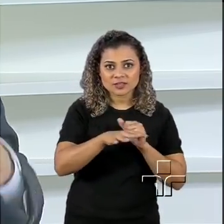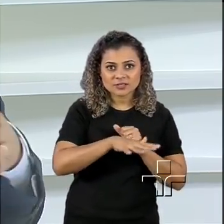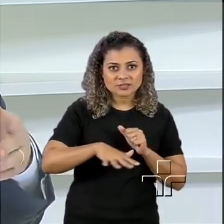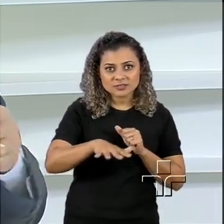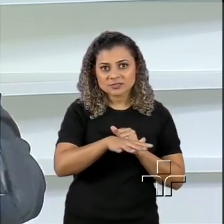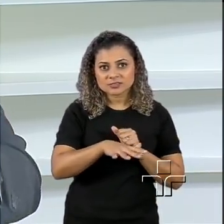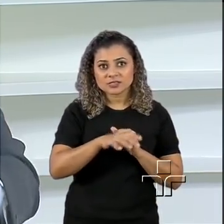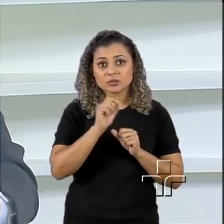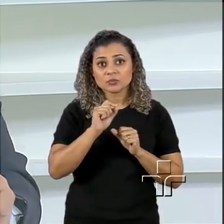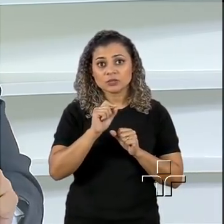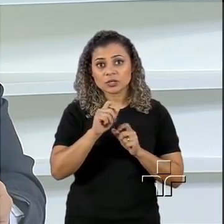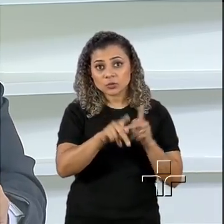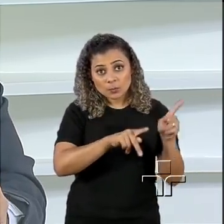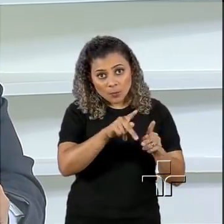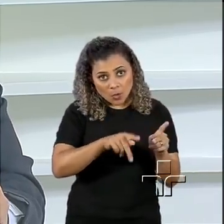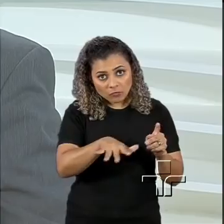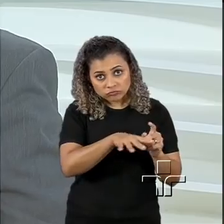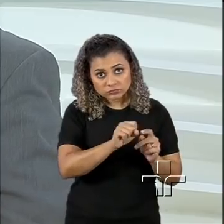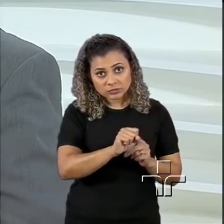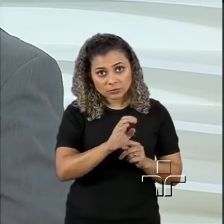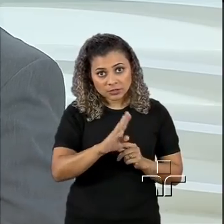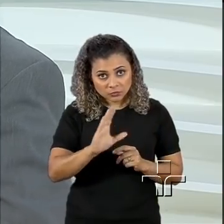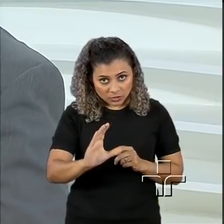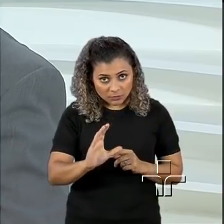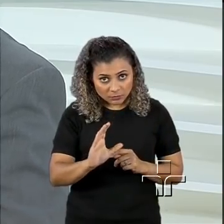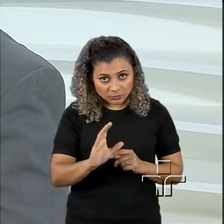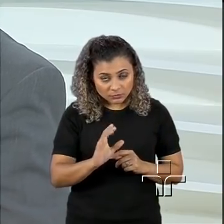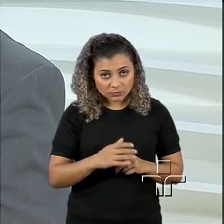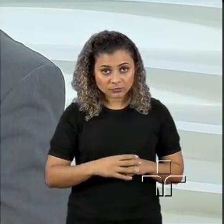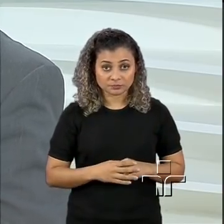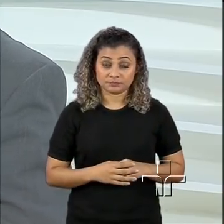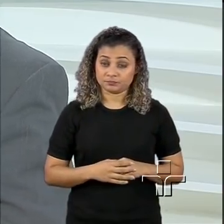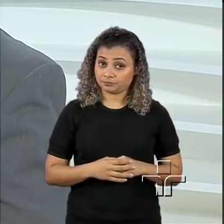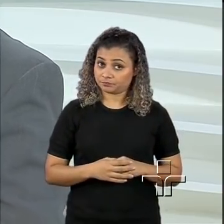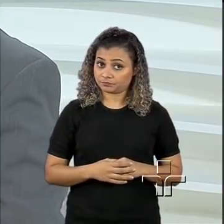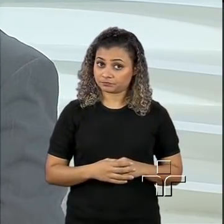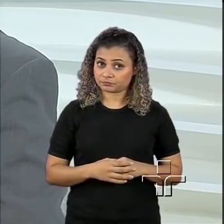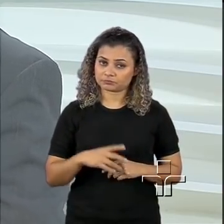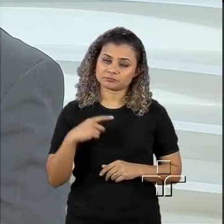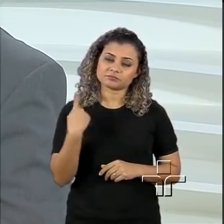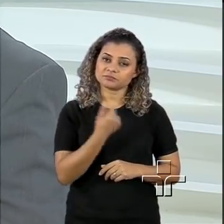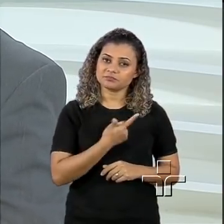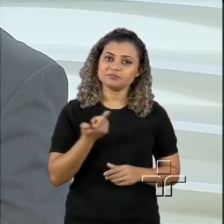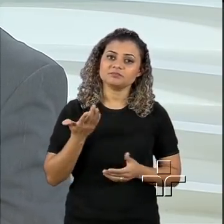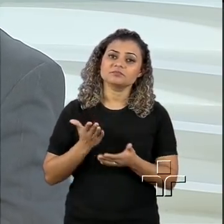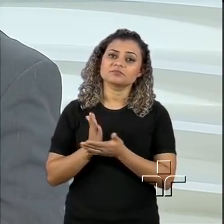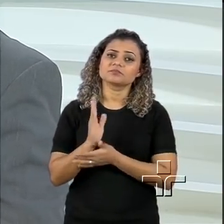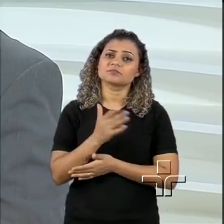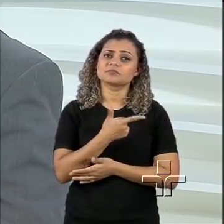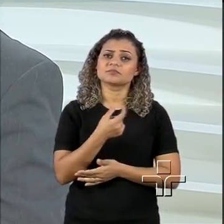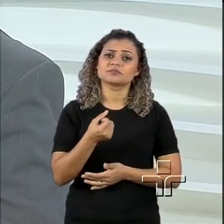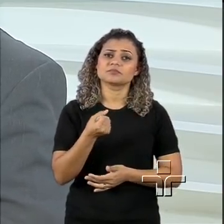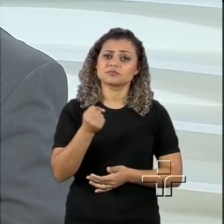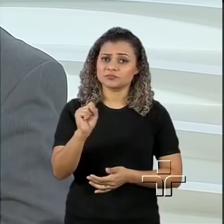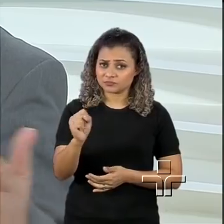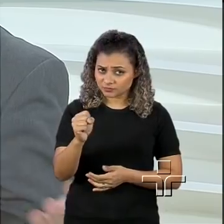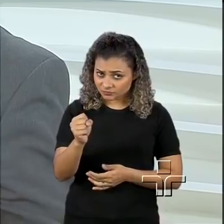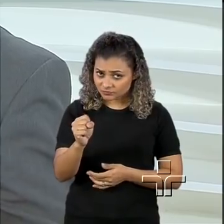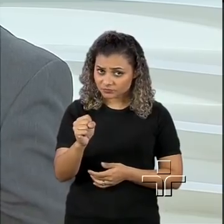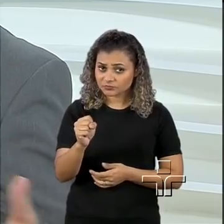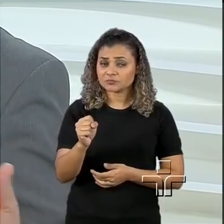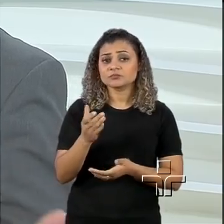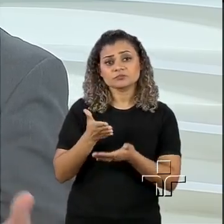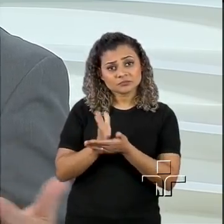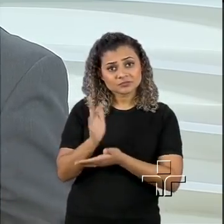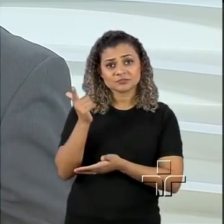do eleitorado de São Bernardo? Veja, nós vencemos a eleição em 2008. Foi na década de